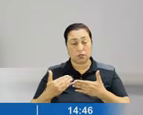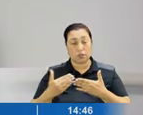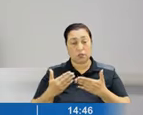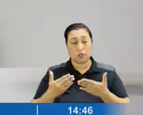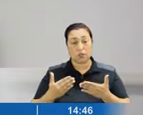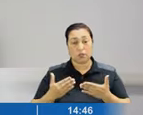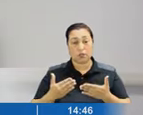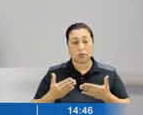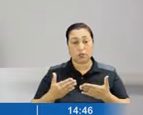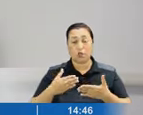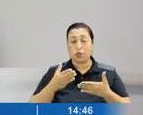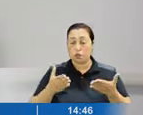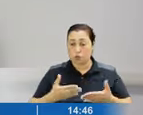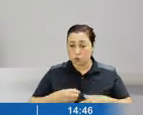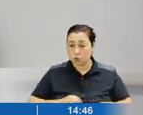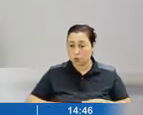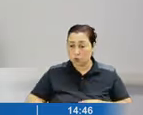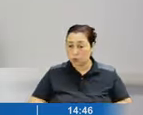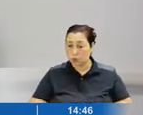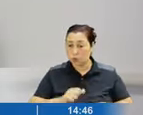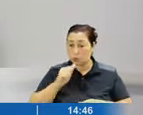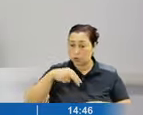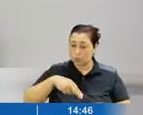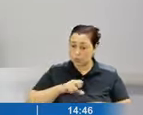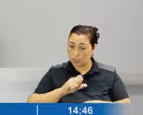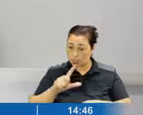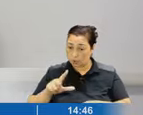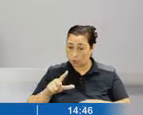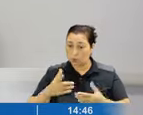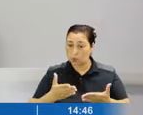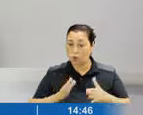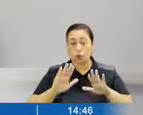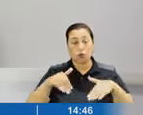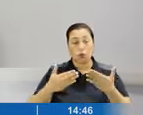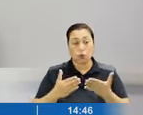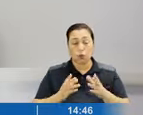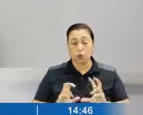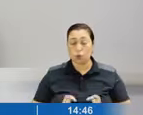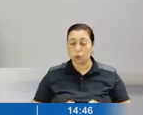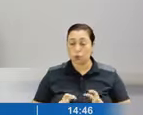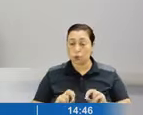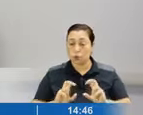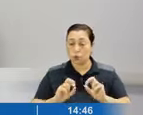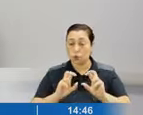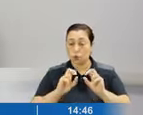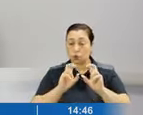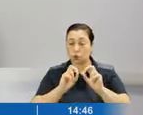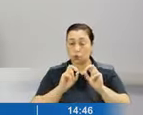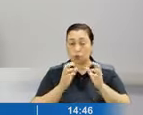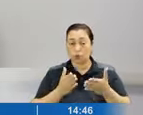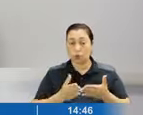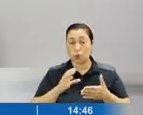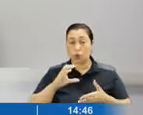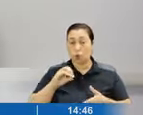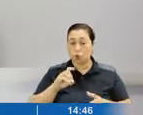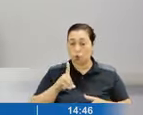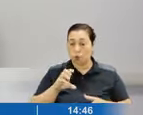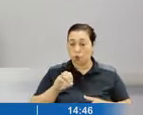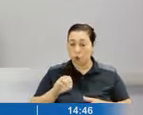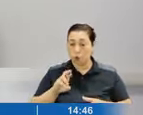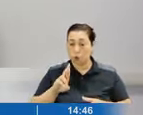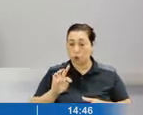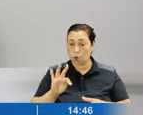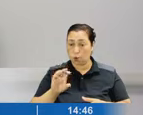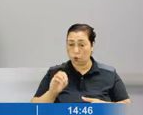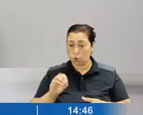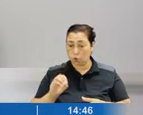câncer depois vem o ânus, o canal anal e o ânus, tá? Então, o câncer coloretal, ou o câncer de cólon e reto, ou o câncer do